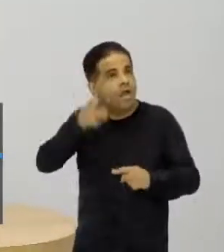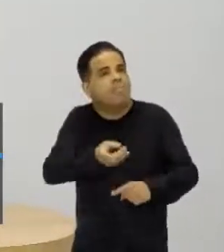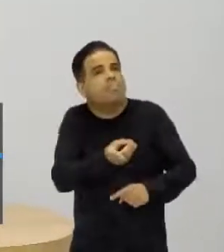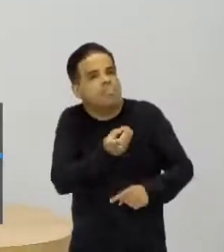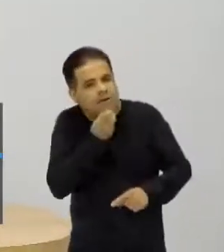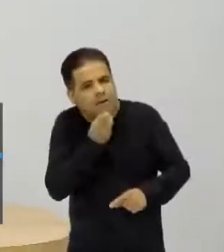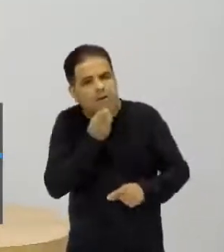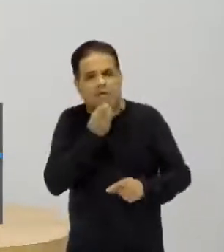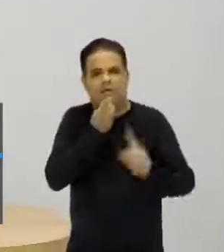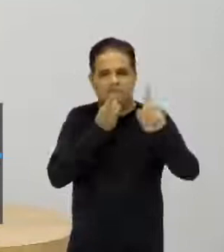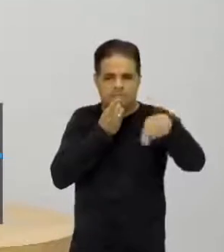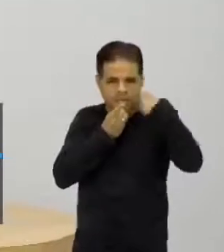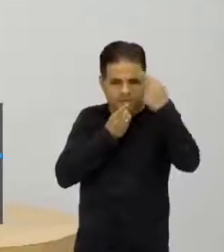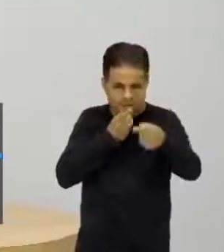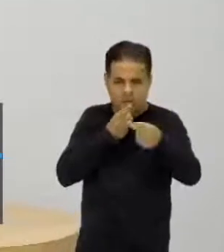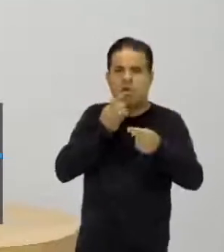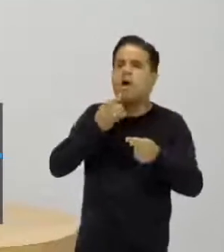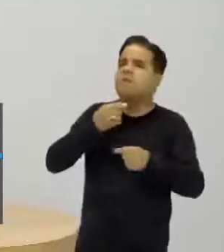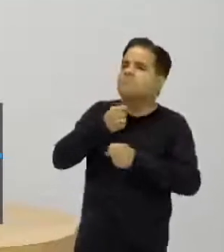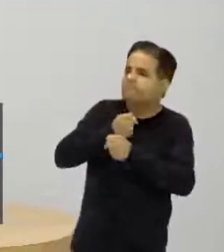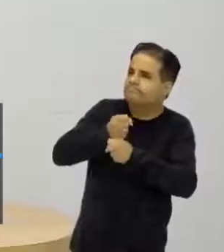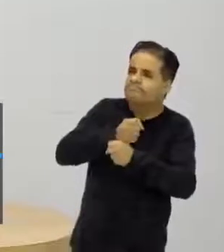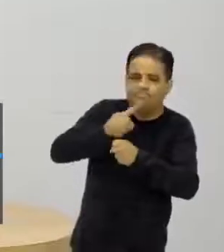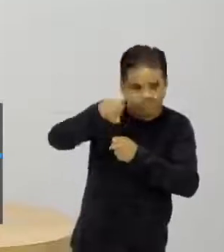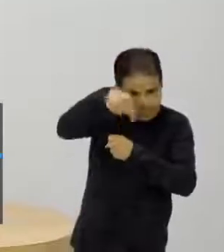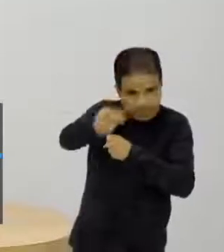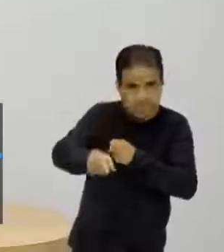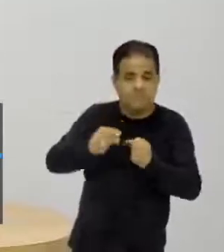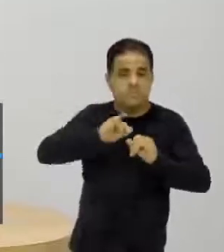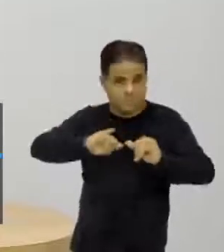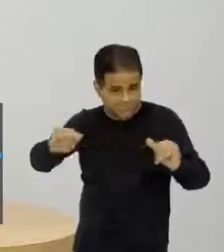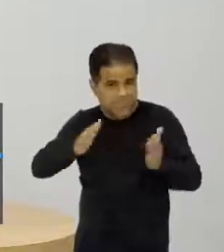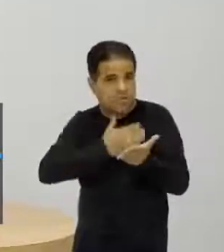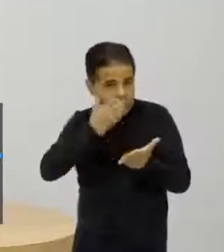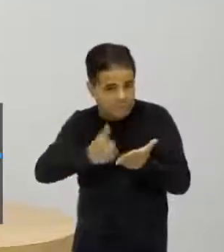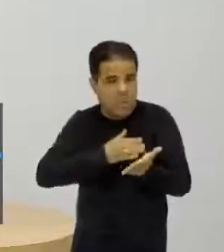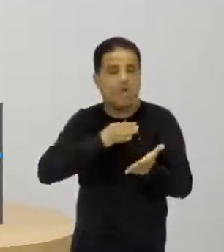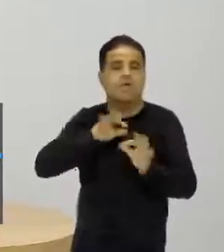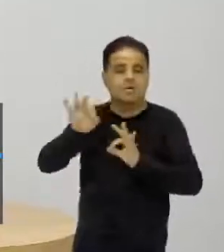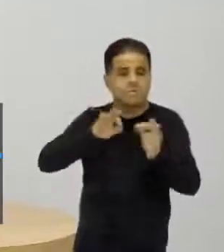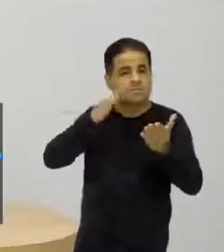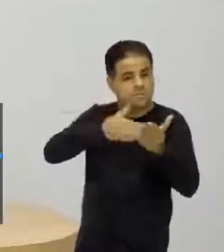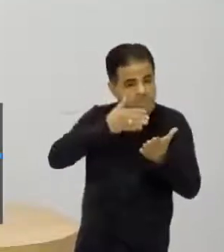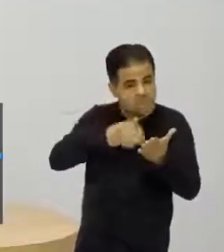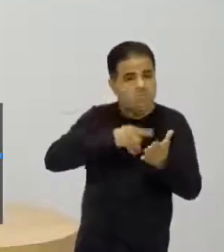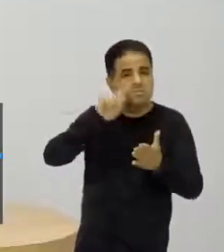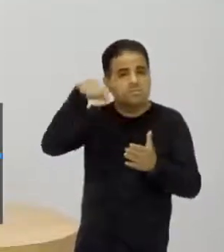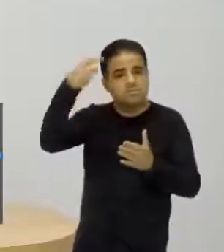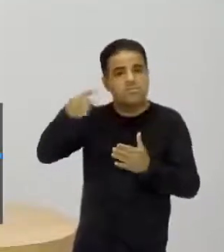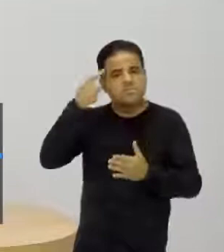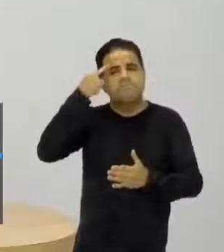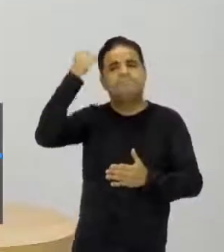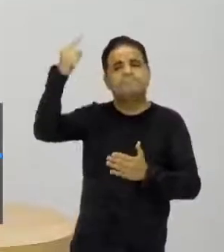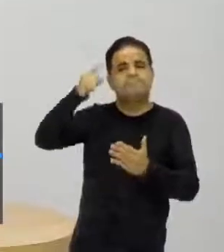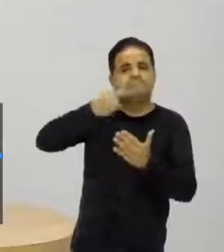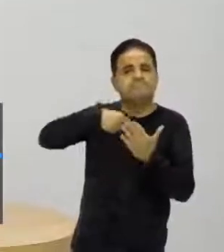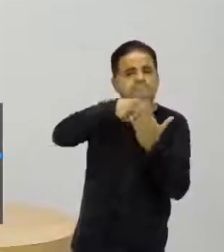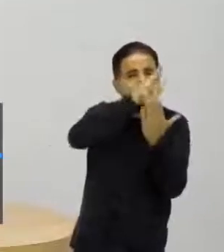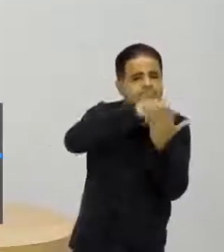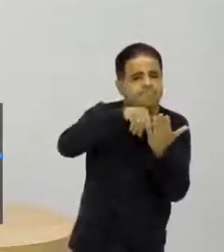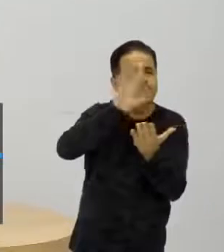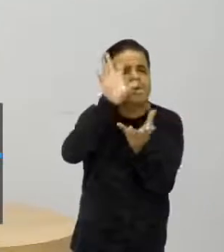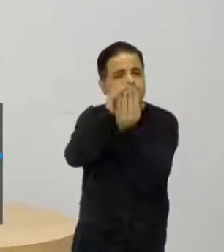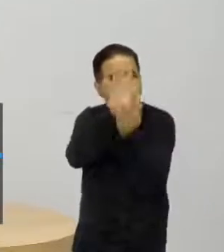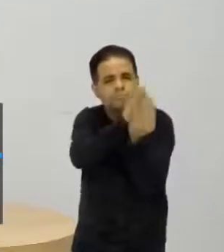Darwin, né, após um certo tempo, né, após a publicação até mesmo do livro de Darwin, ele dá uma pincelada muito por